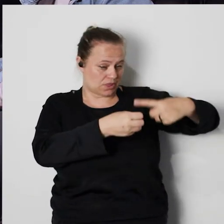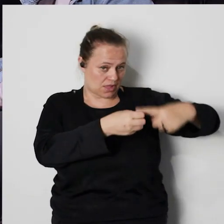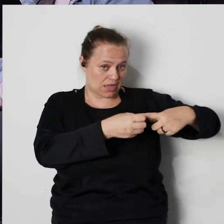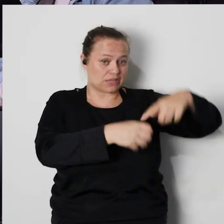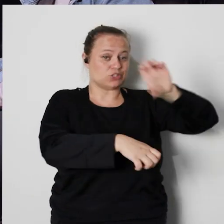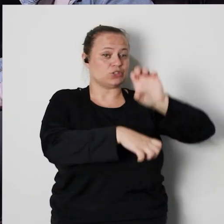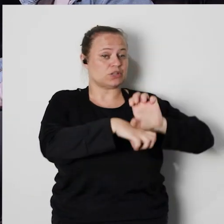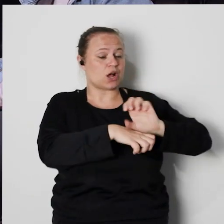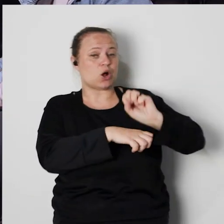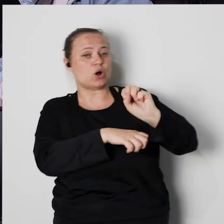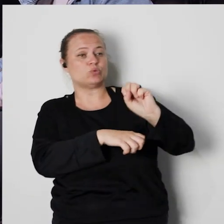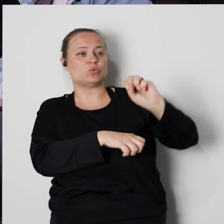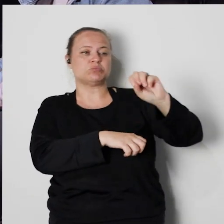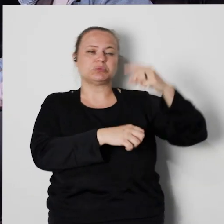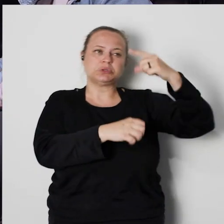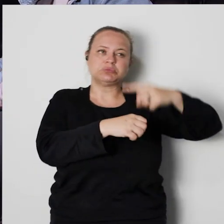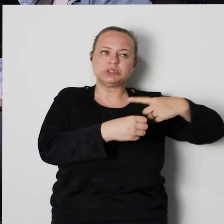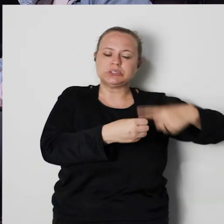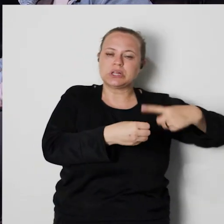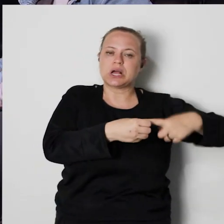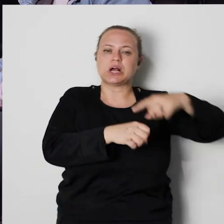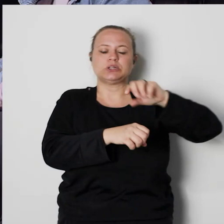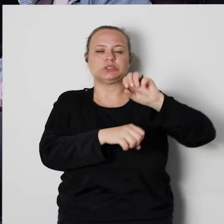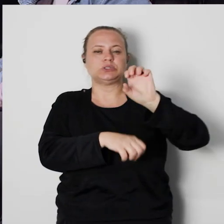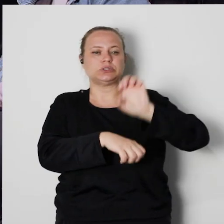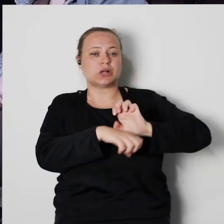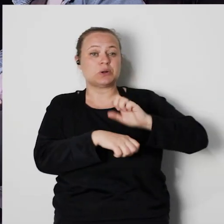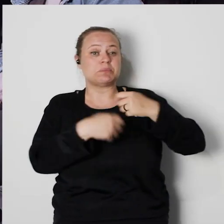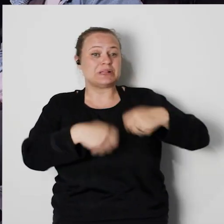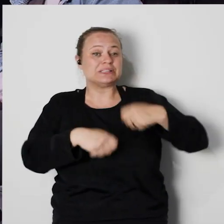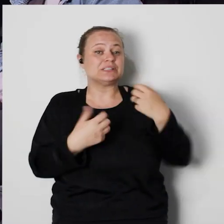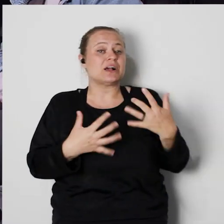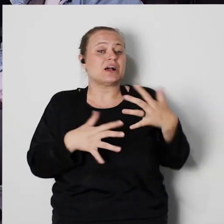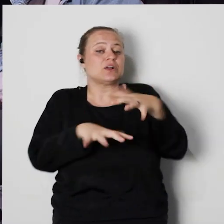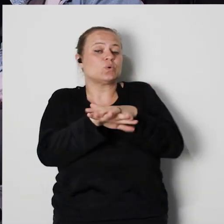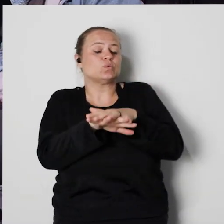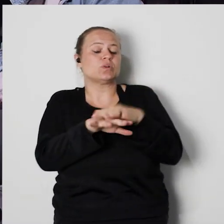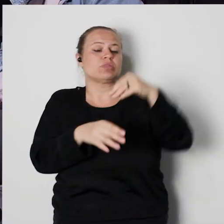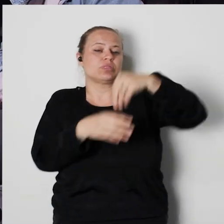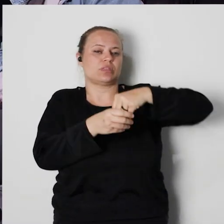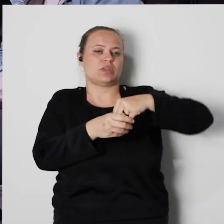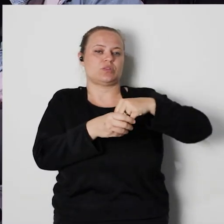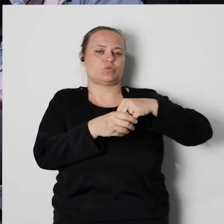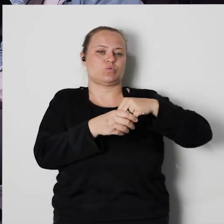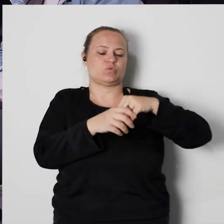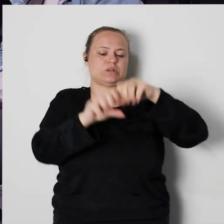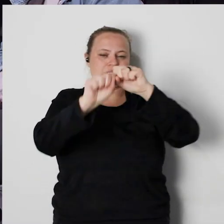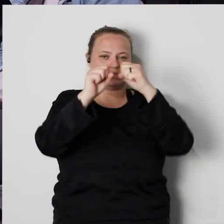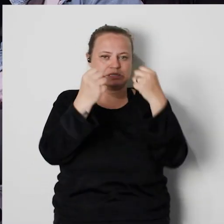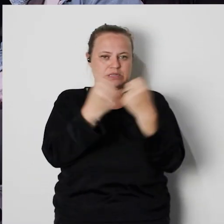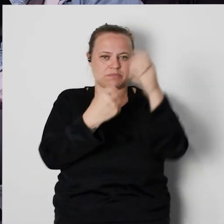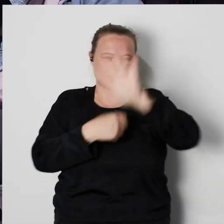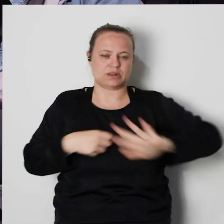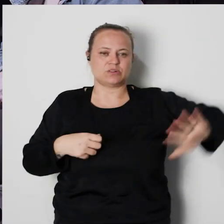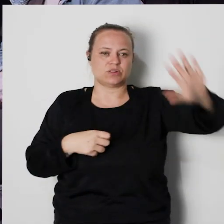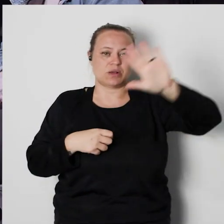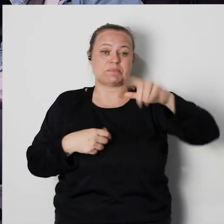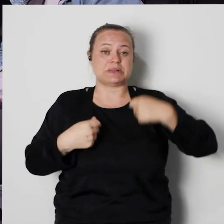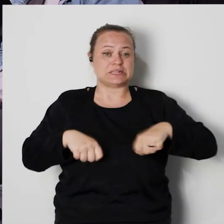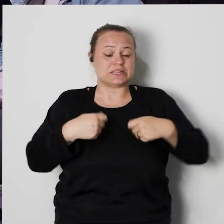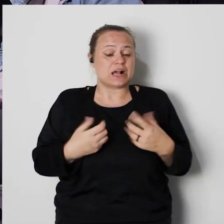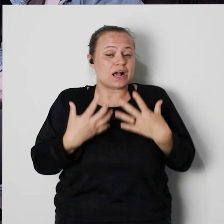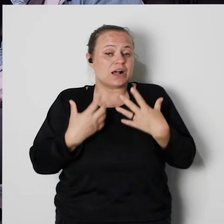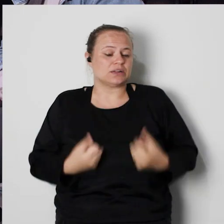Ministério cria, de que um ente federado, município ou estado, para receber recurso, ele tinha que aderir